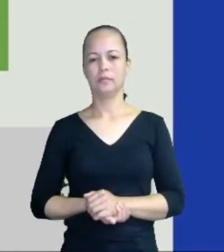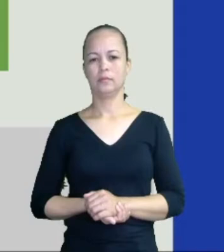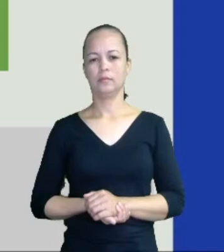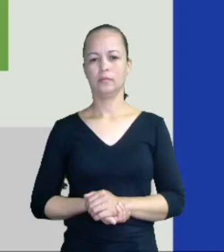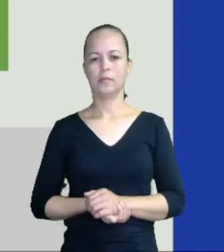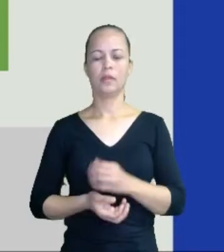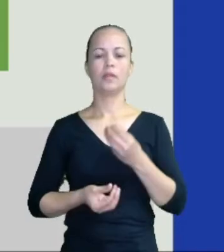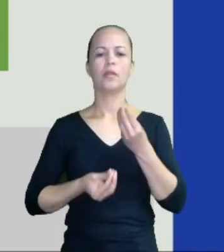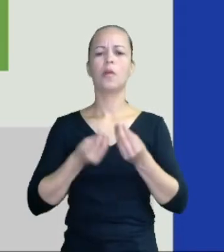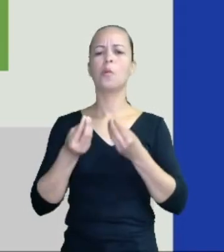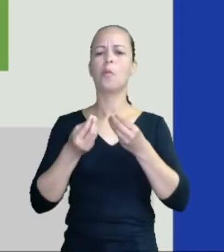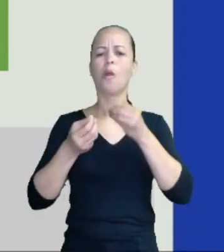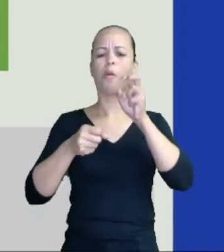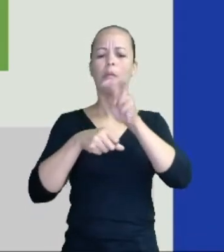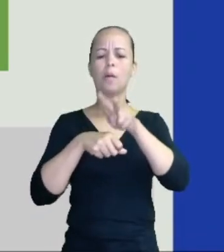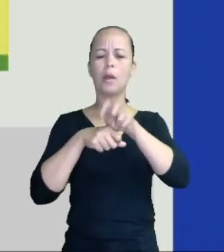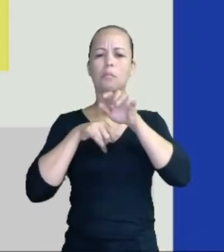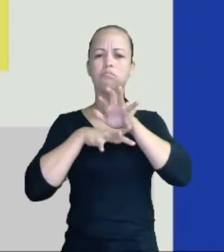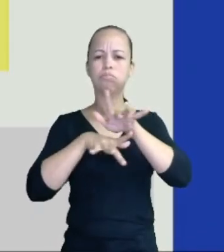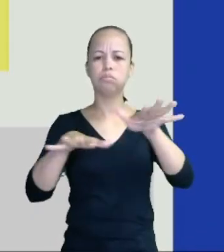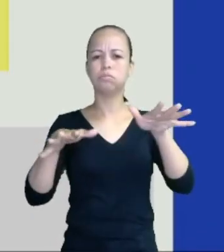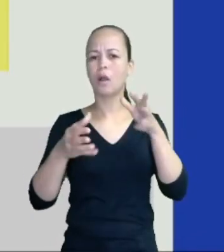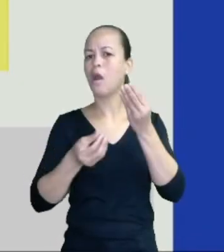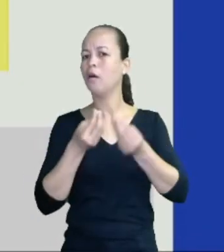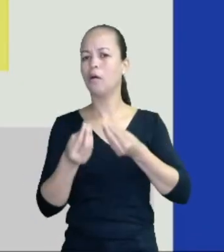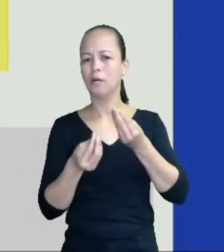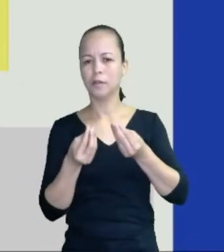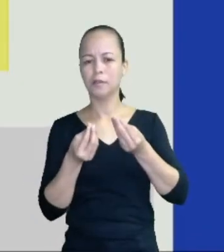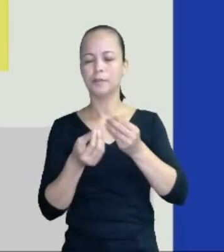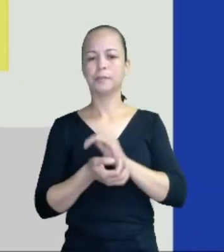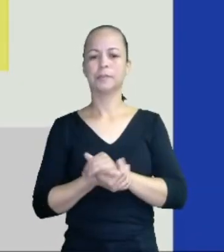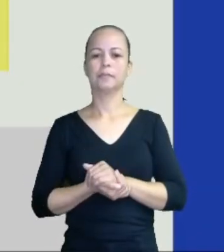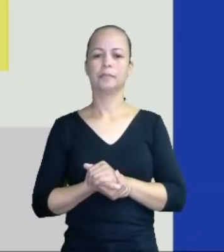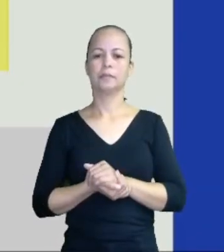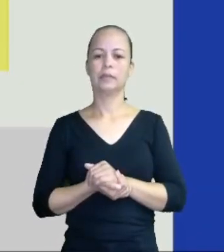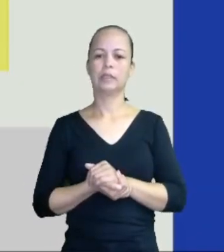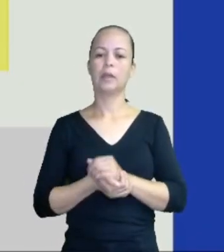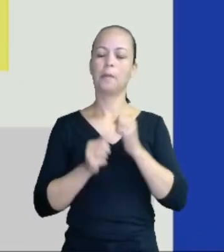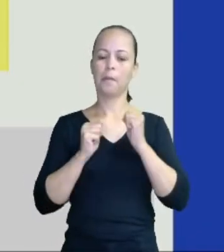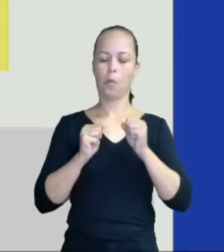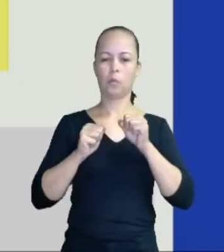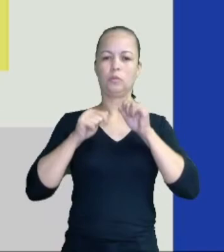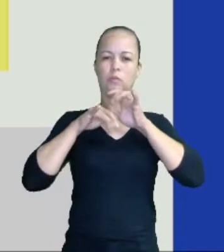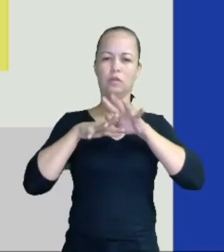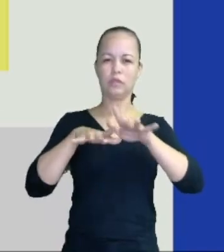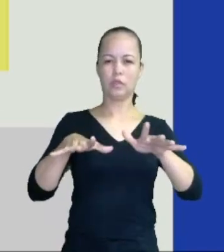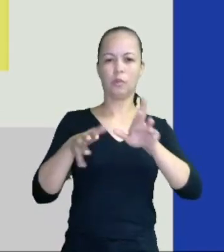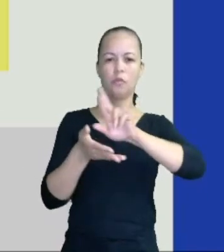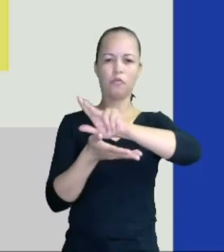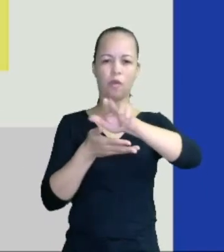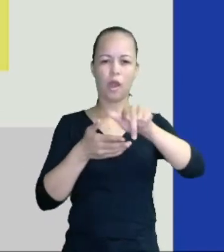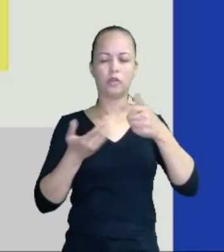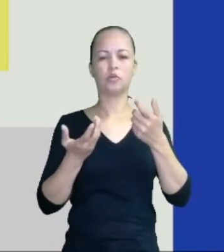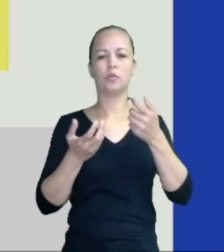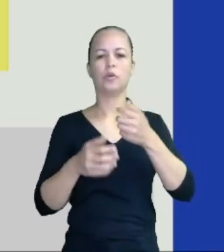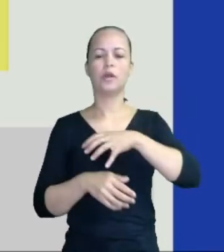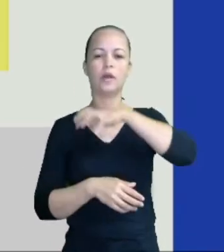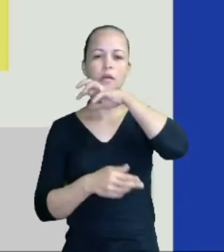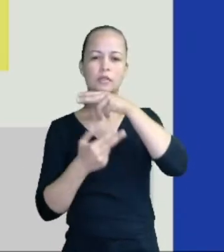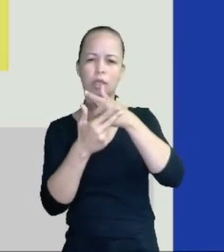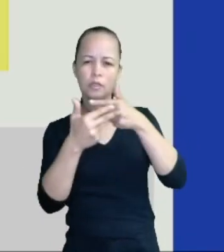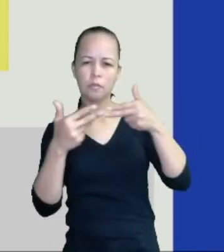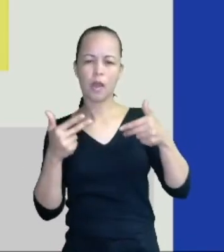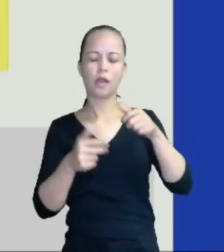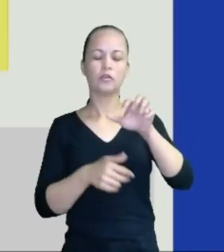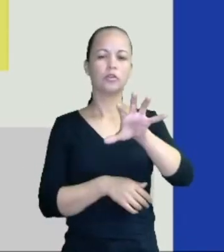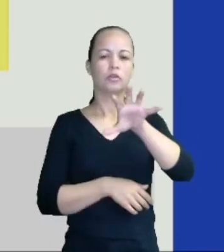Como os vírus são transmitidos? Os vírus podem ser transmitidos por diferentes vetores, como os animais, a água,